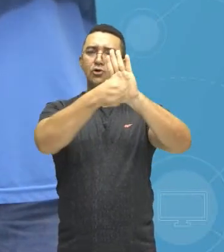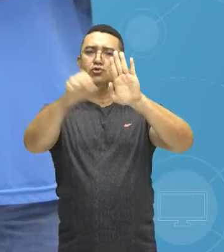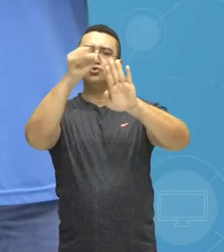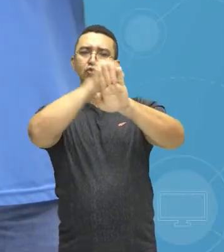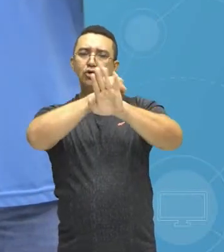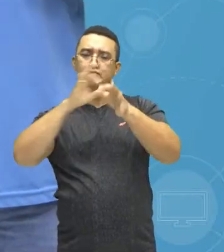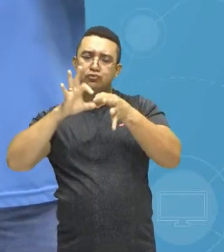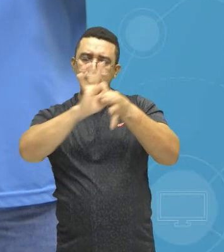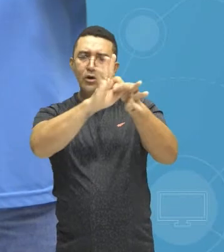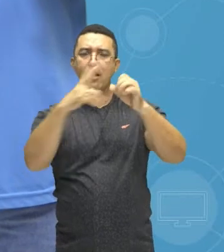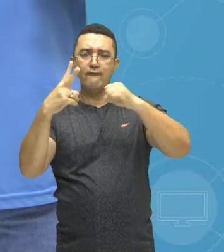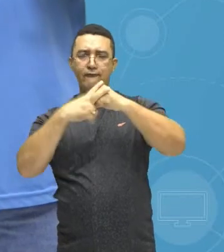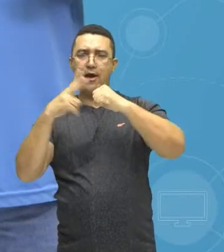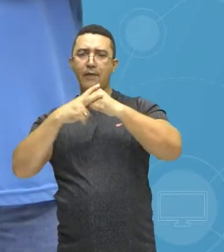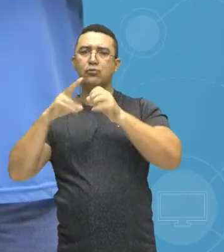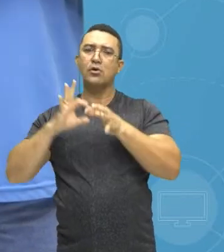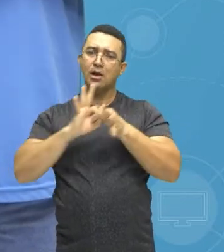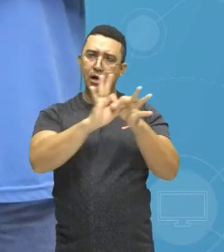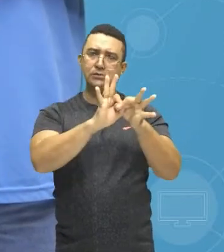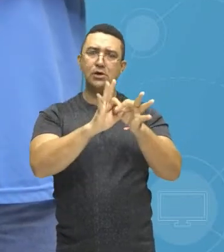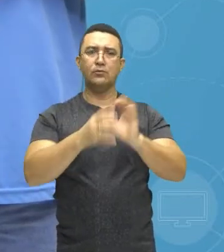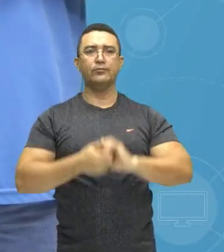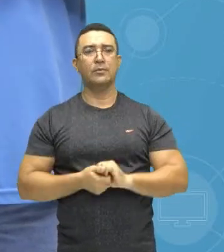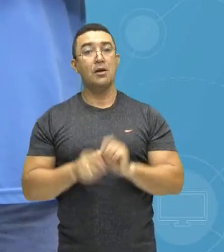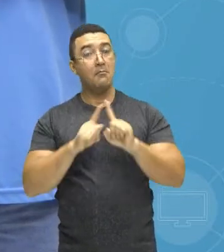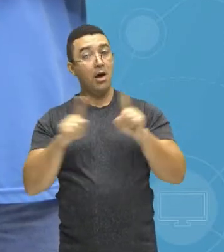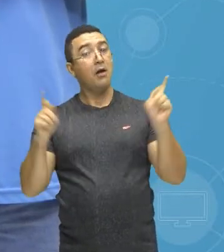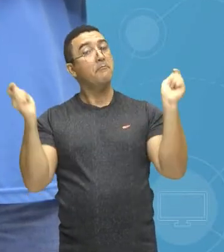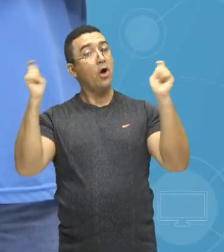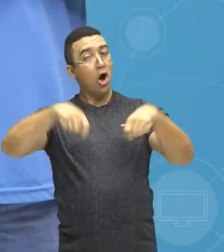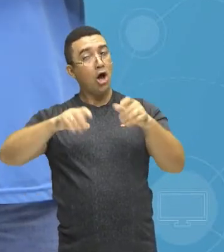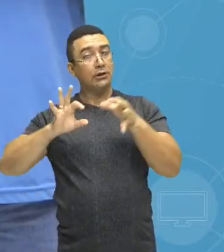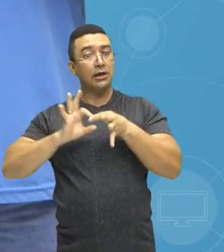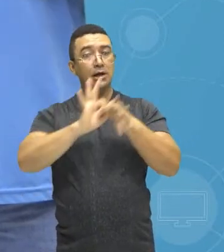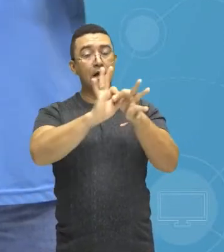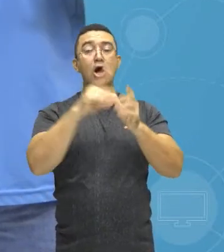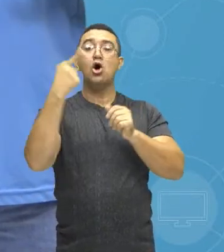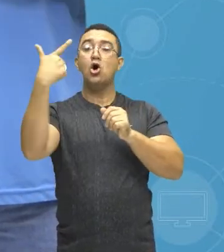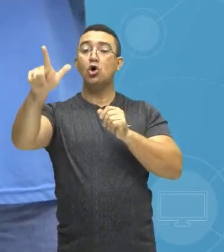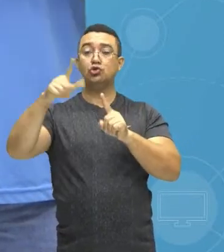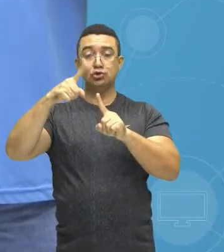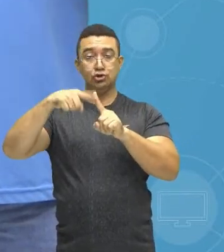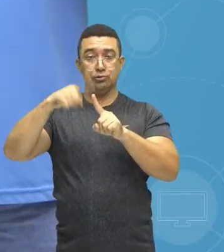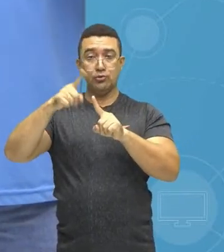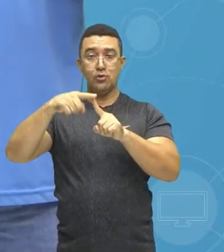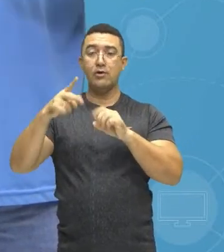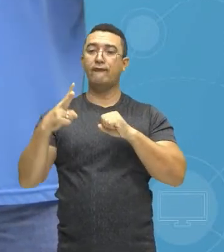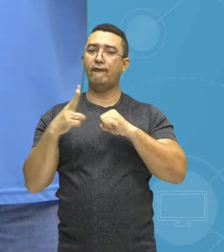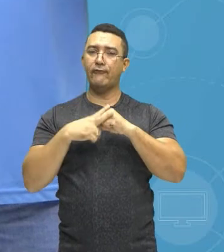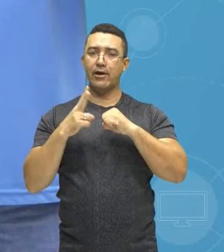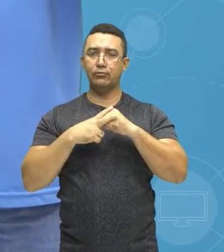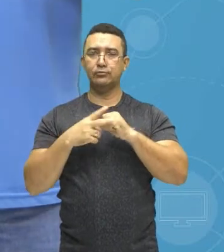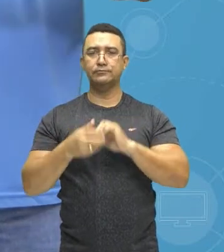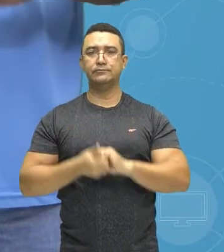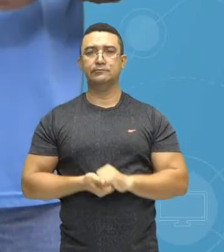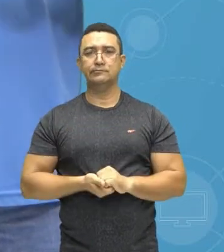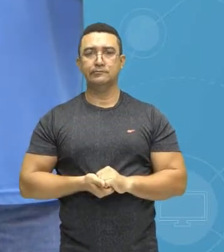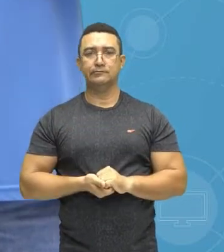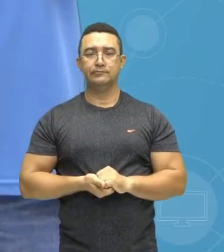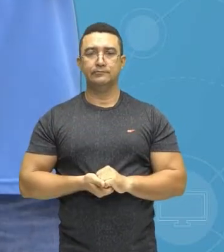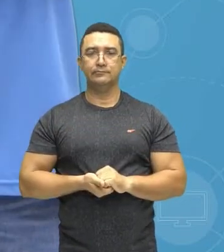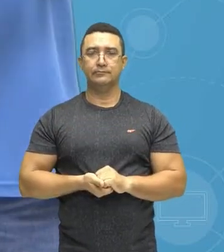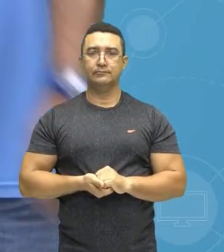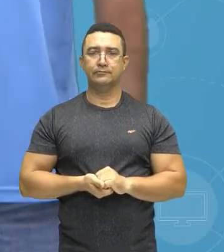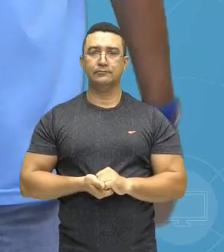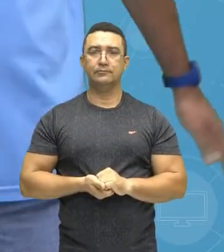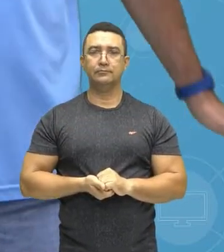dos verbos de ligação, como falamos, mas podem ligar-se através de outro tipo de verbo. Falamos também aqui, verbos transitivos, verbos intransitivos,